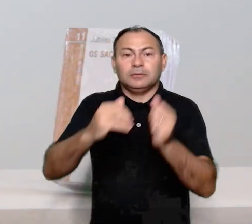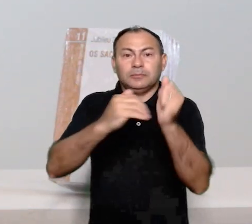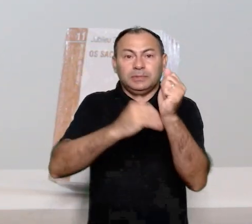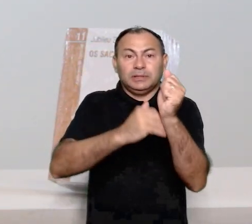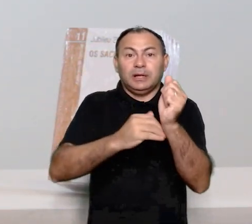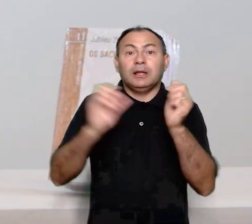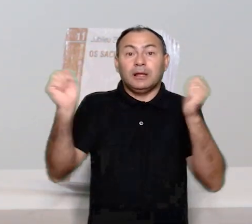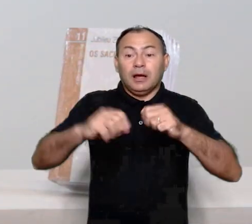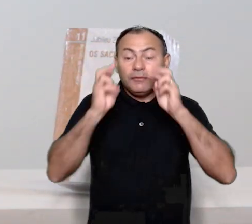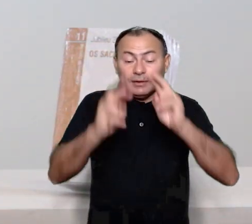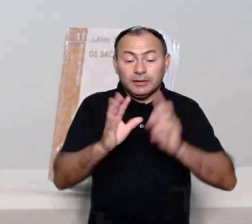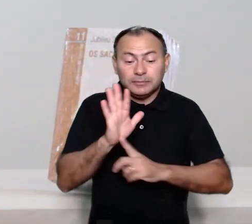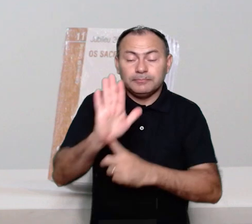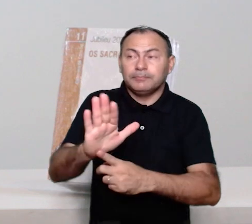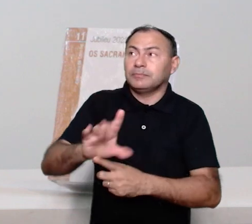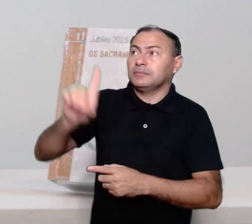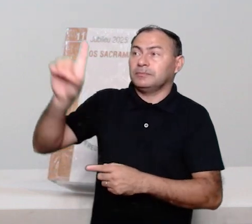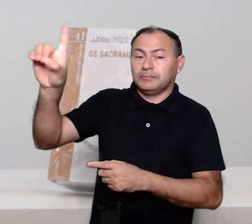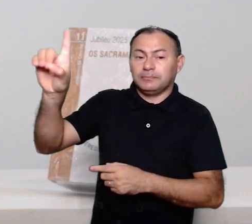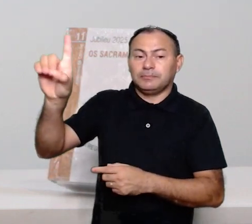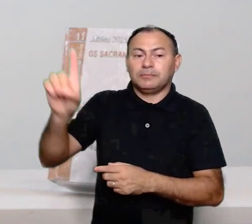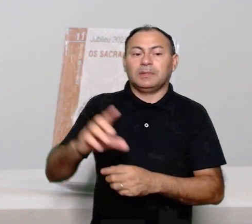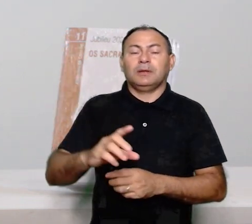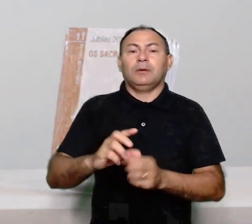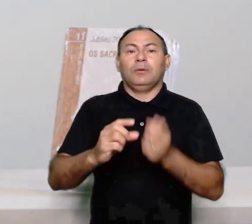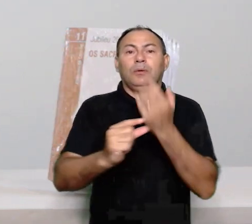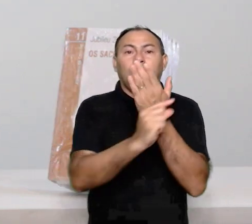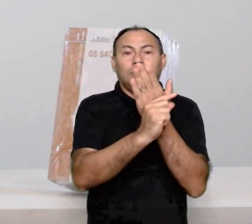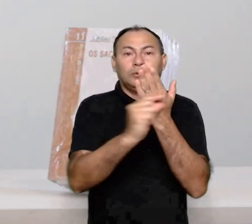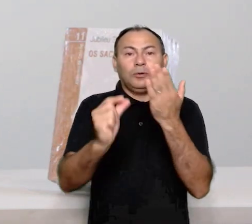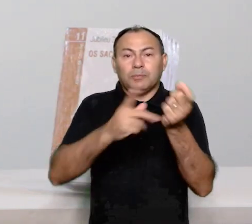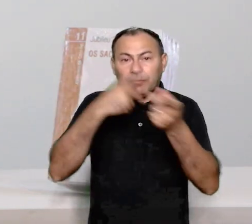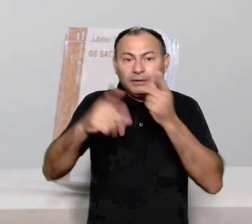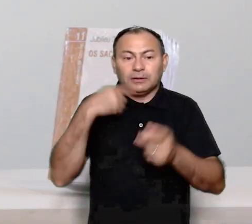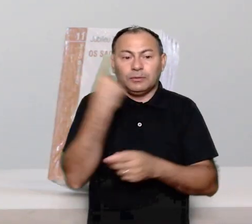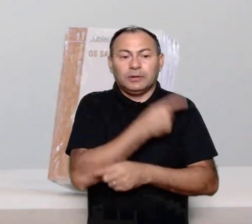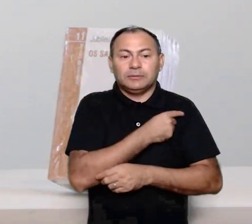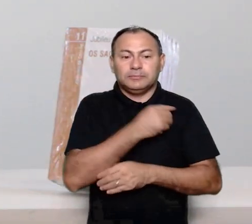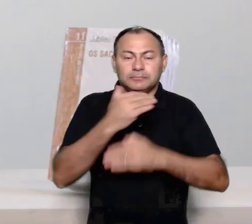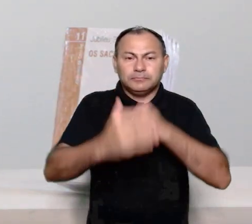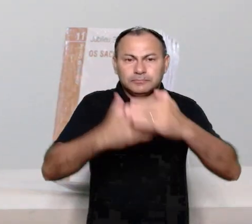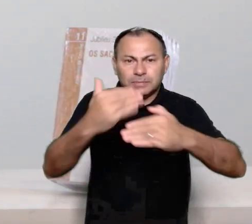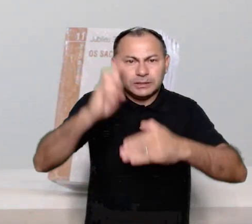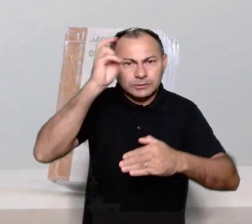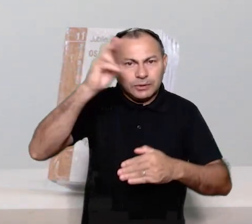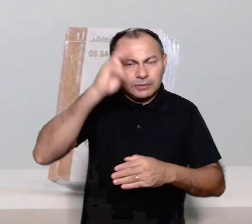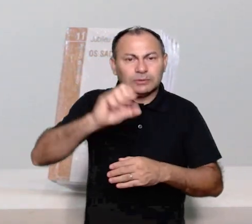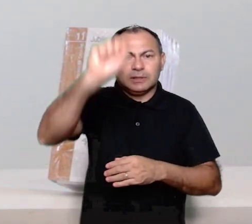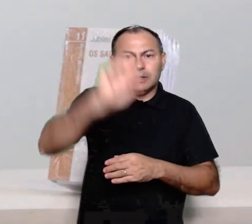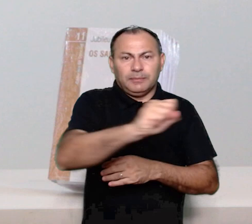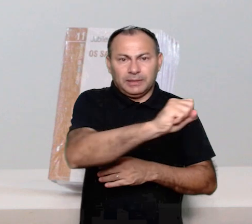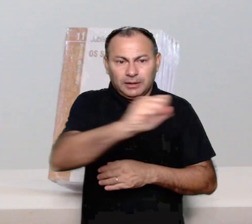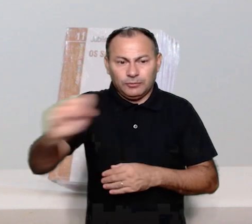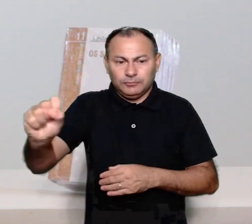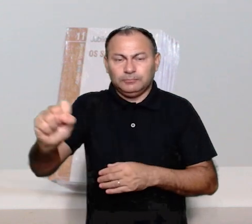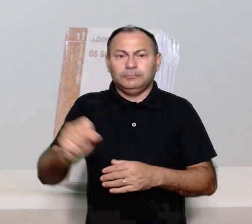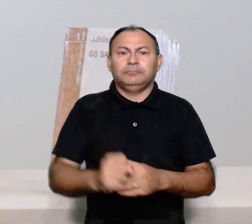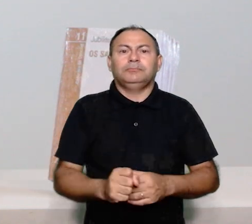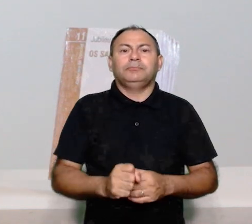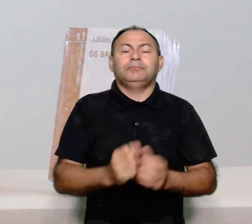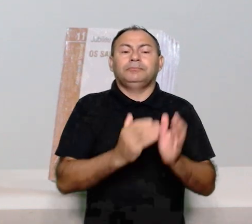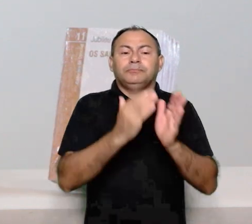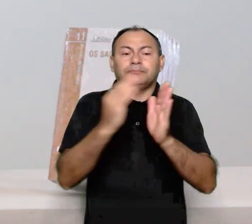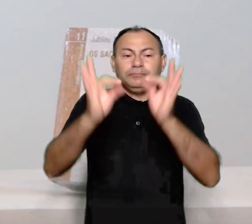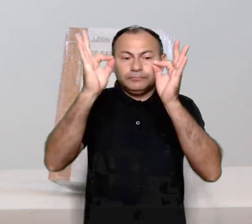mistério visível da revelação de Deus, o autor coloca para nós o desenvolvimento histórico da questão sacramentária. E